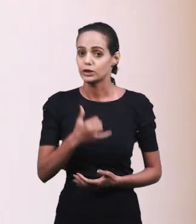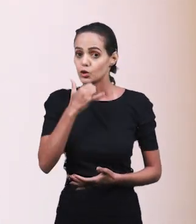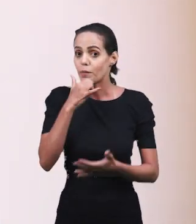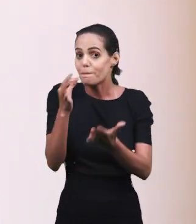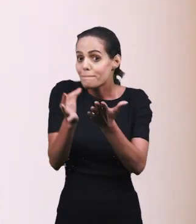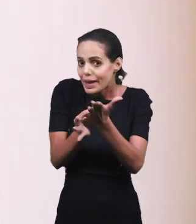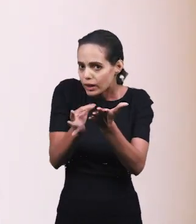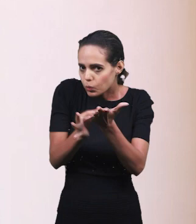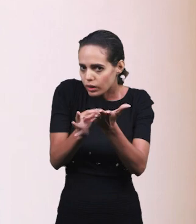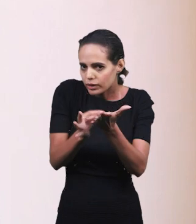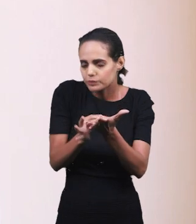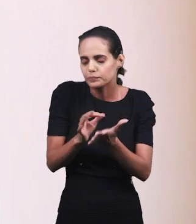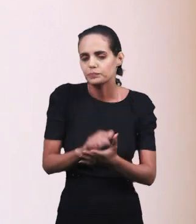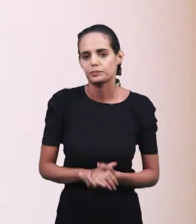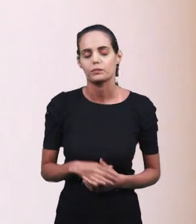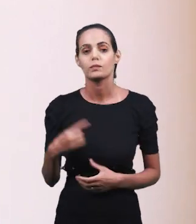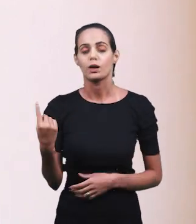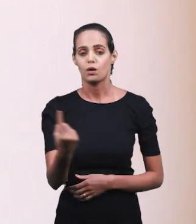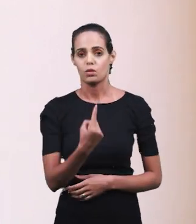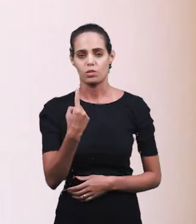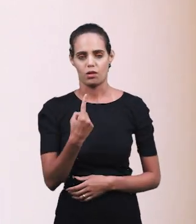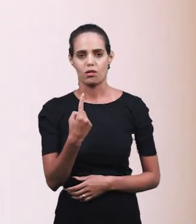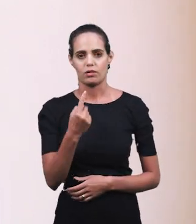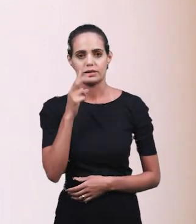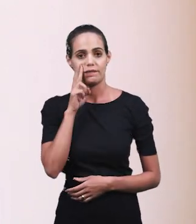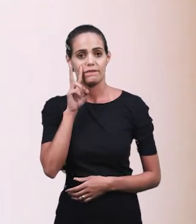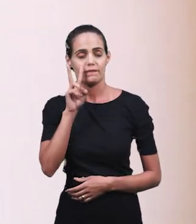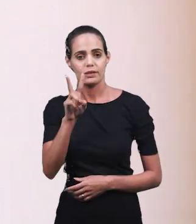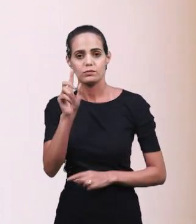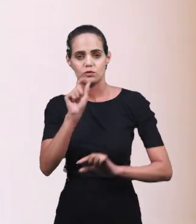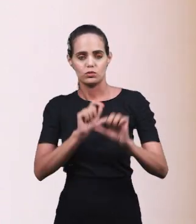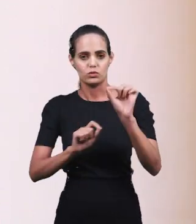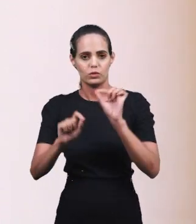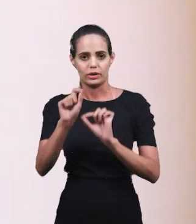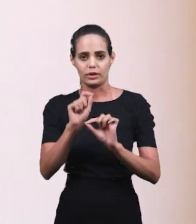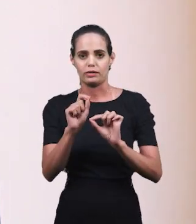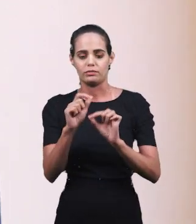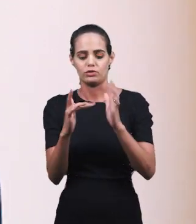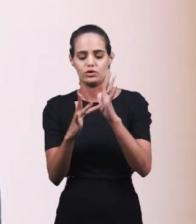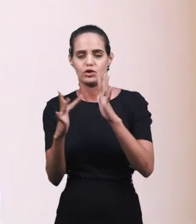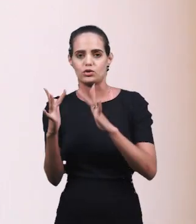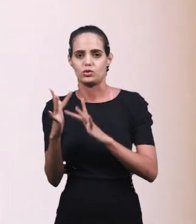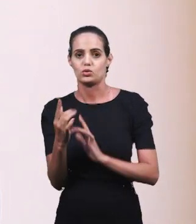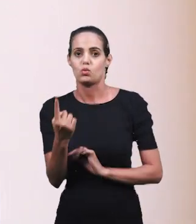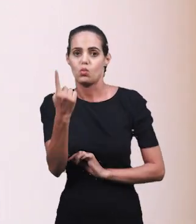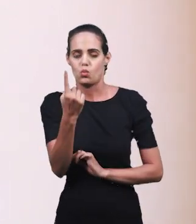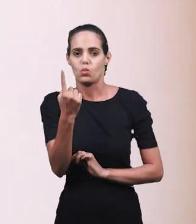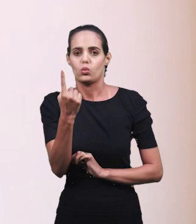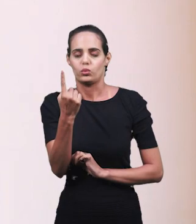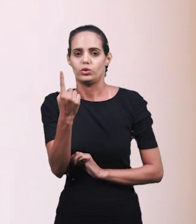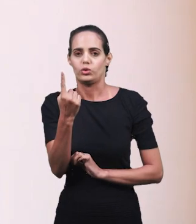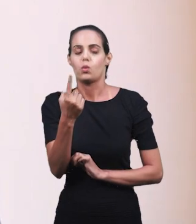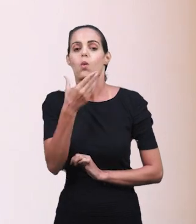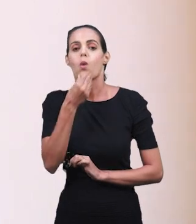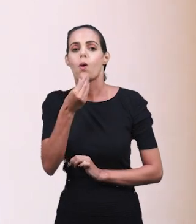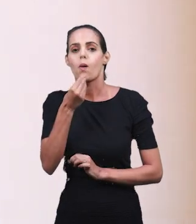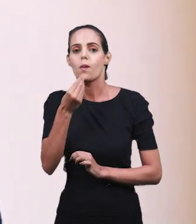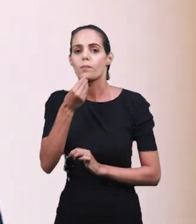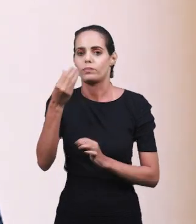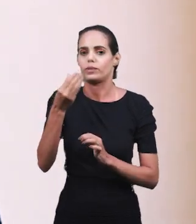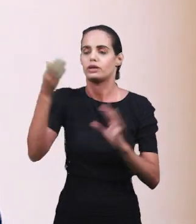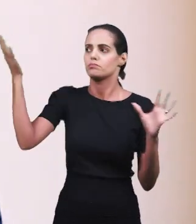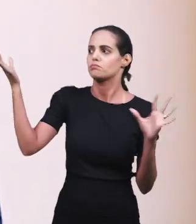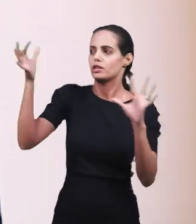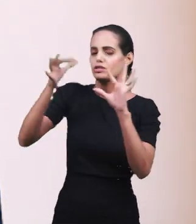vemos Jesus em todas elas. Jesus como único mediador entre Deus e os homens, o sacerdócio universal do crente sendo ele